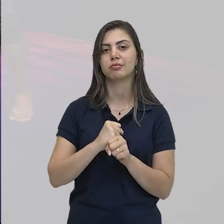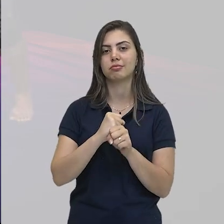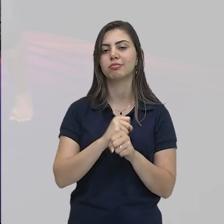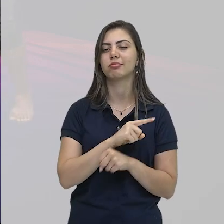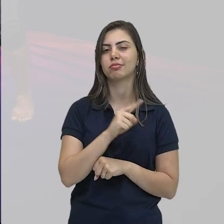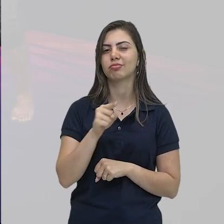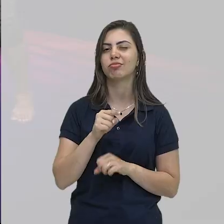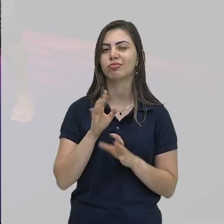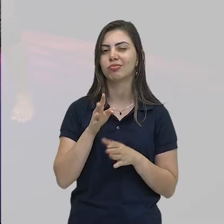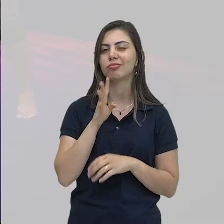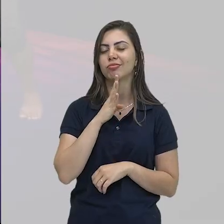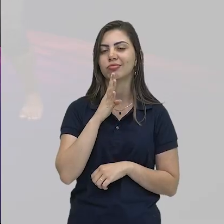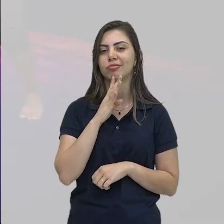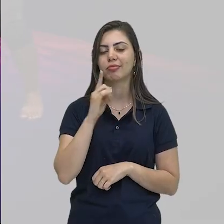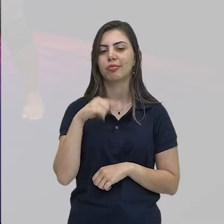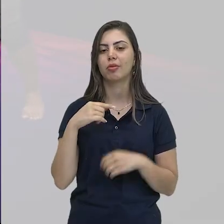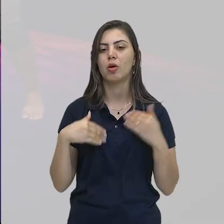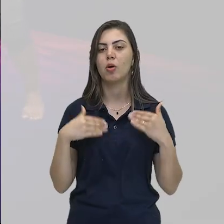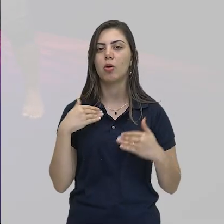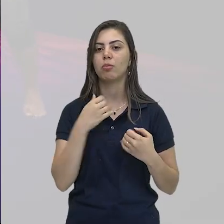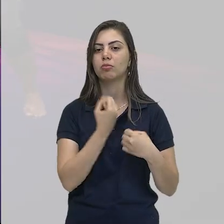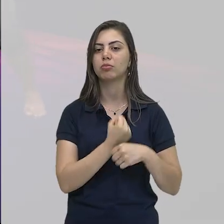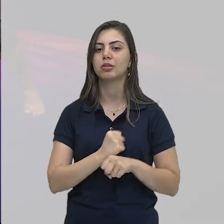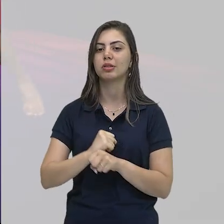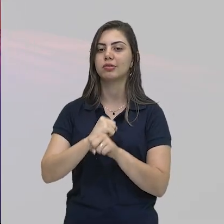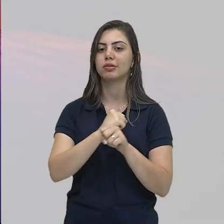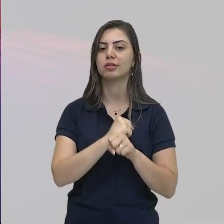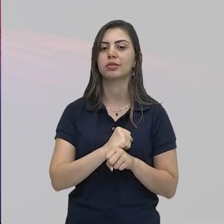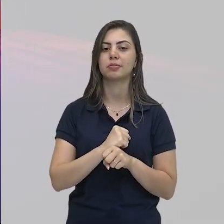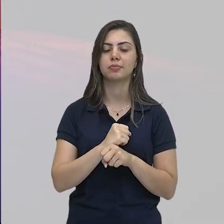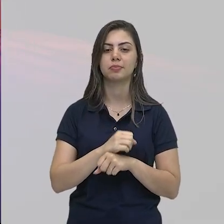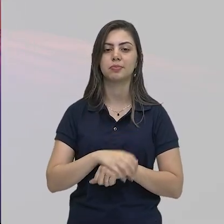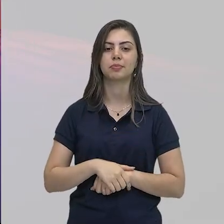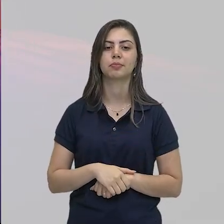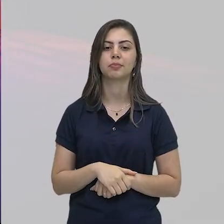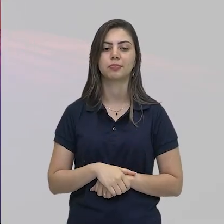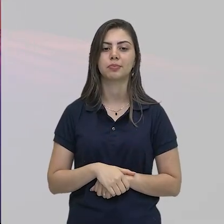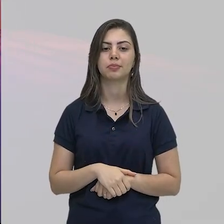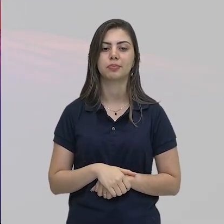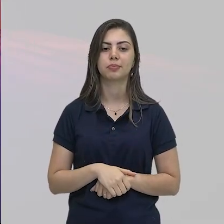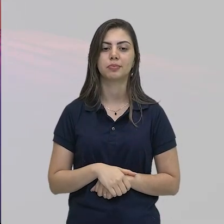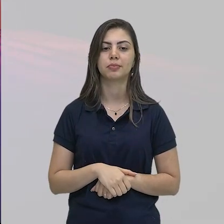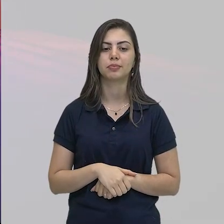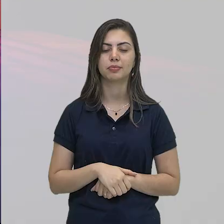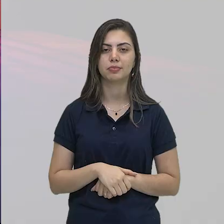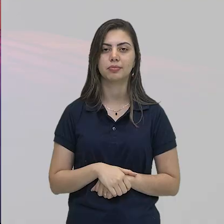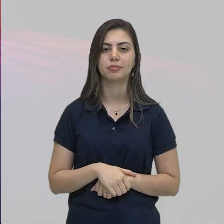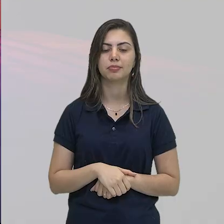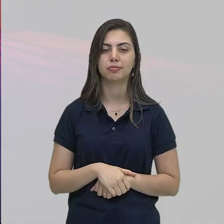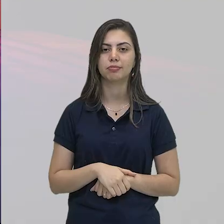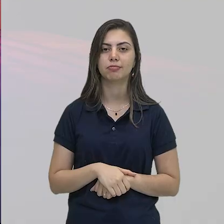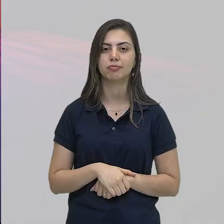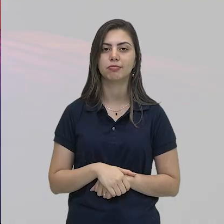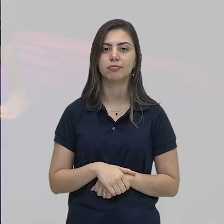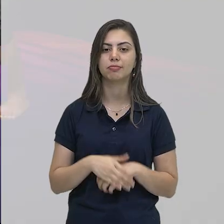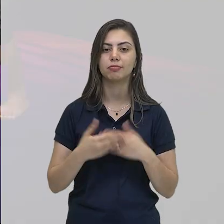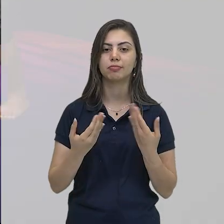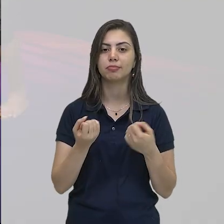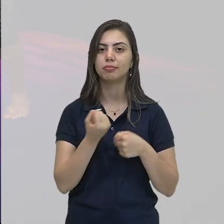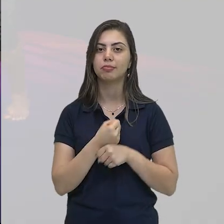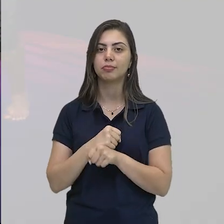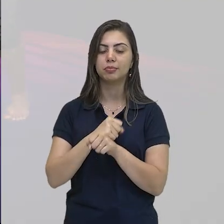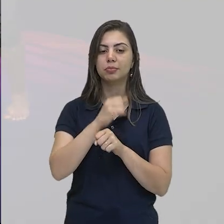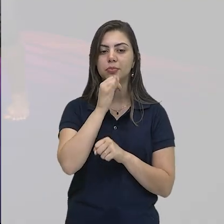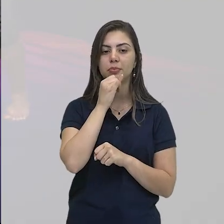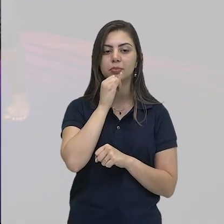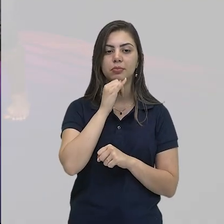sabe o que é, né? É o ato de se defender de um ataque ou de um golpe. Então, defesa significa desviar